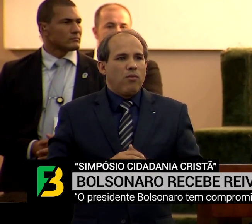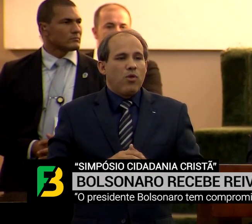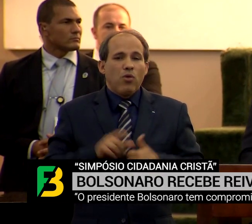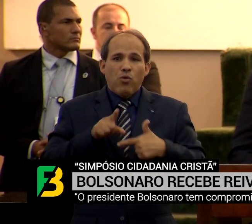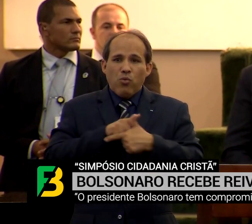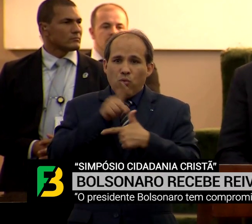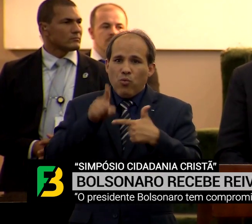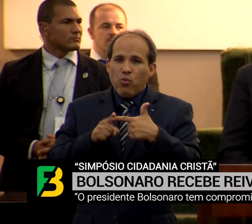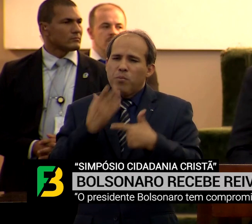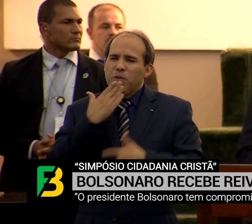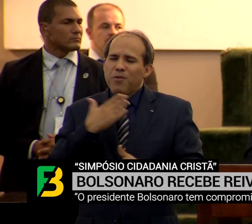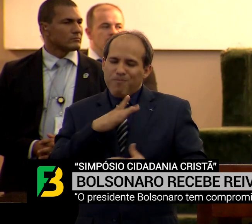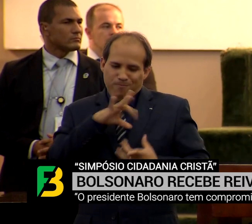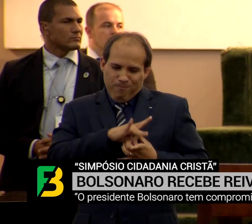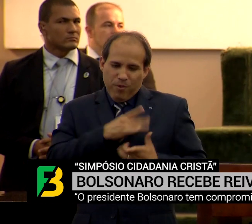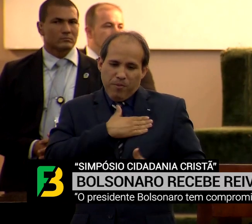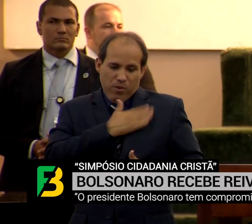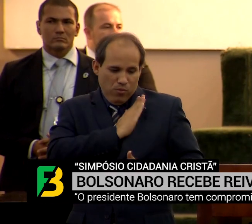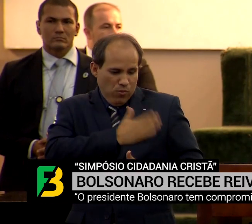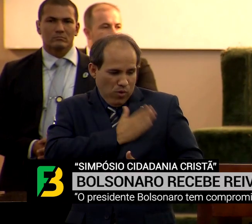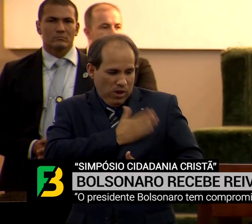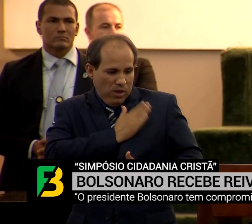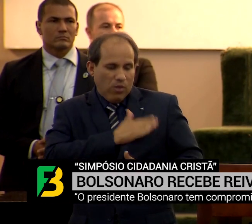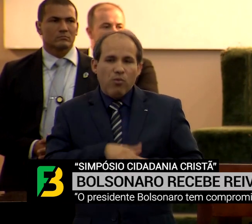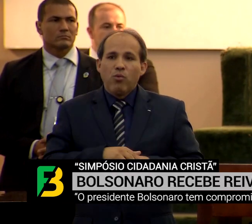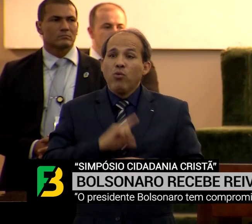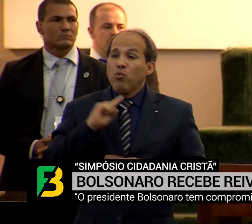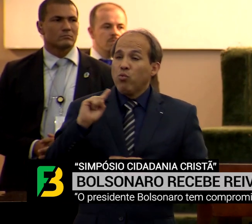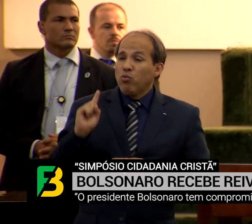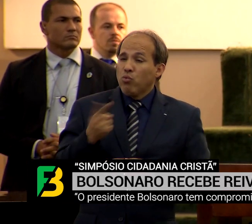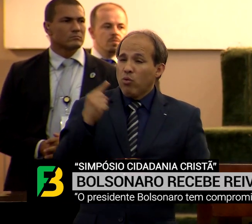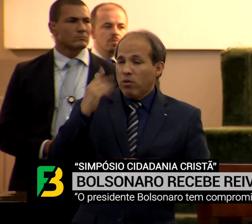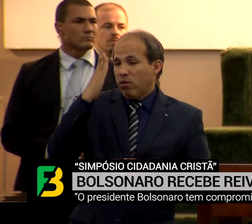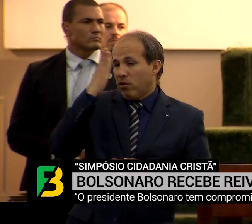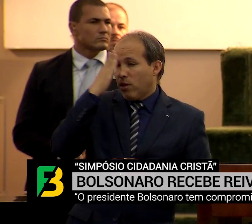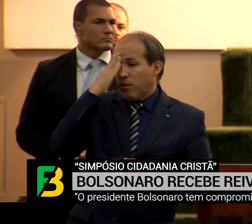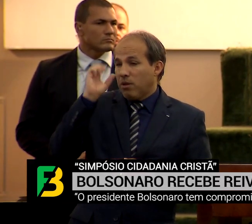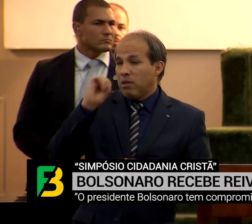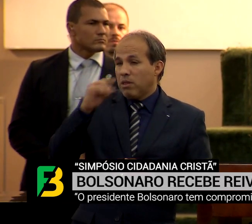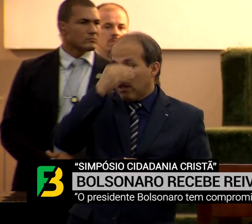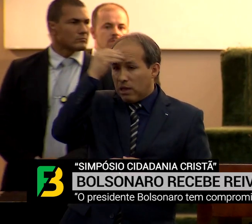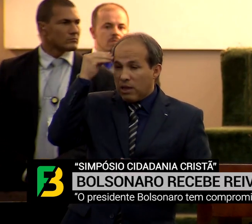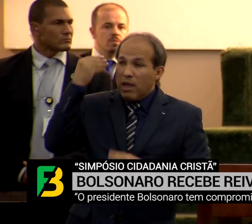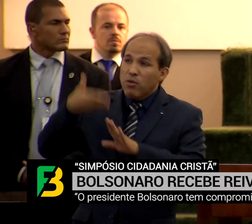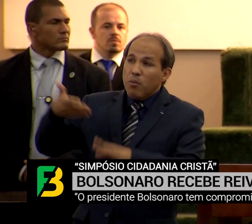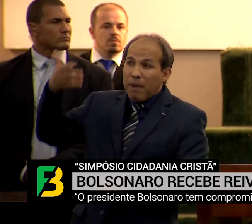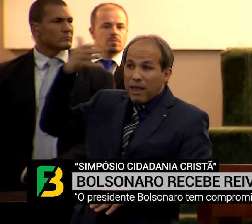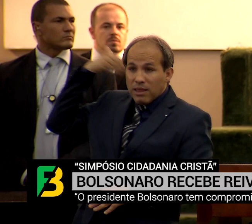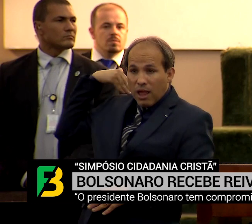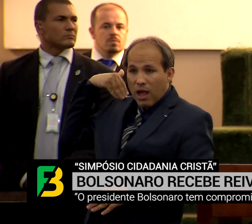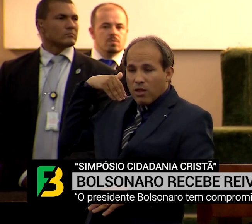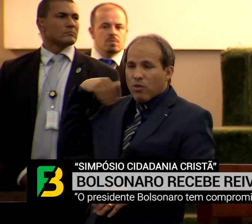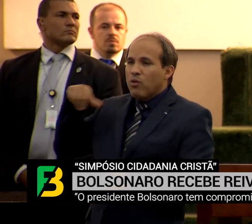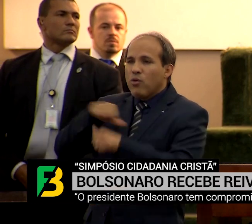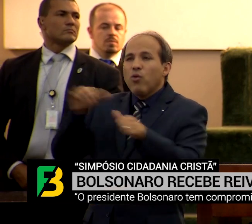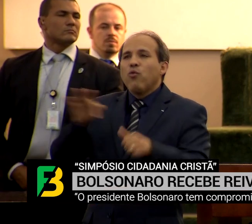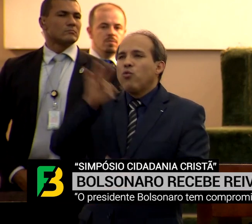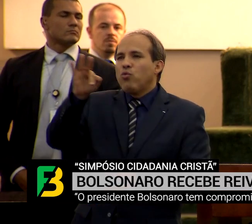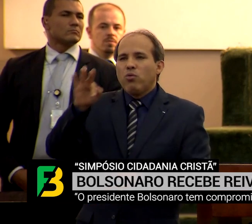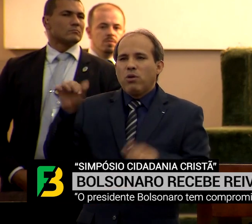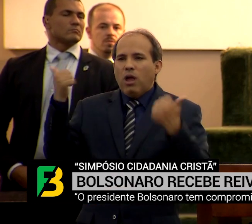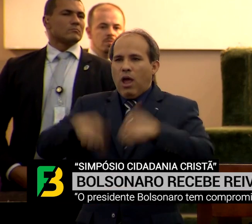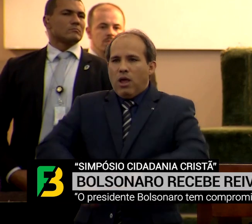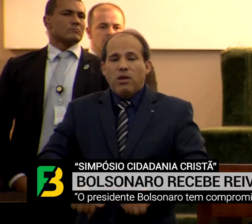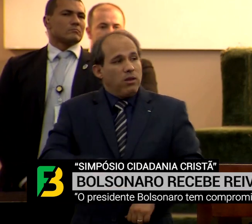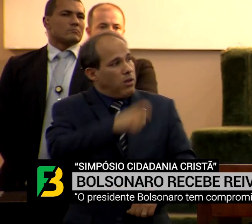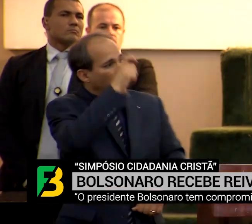E outro que vem do coração. Nós sabemos que quem esquece seu passado está condenado a não ter futuro. Ele é uma